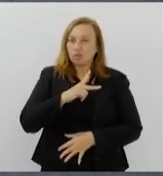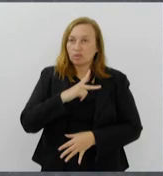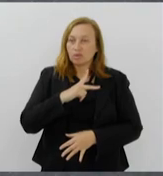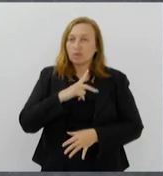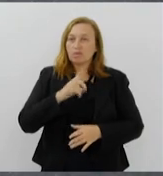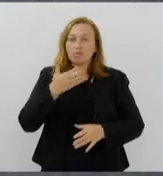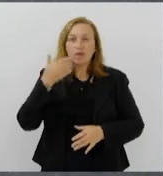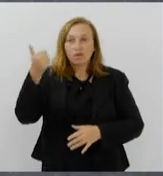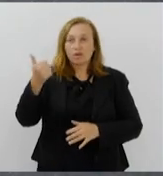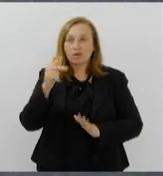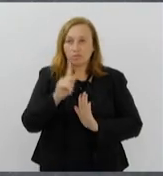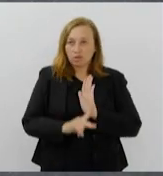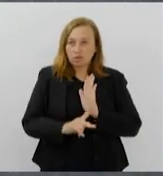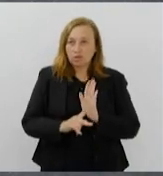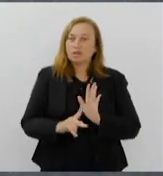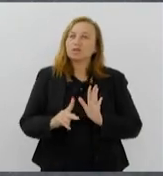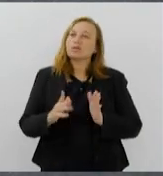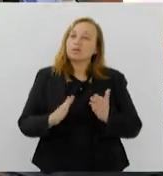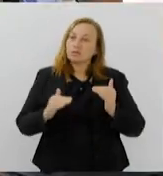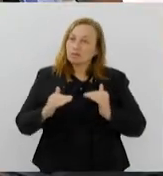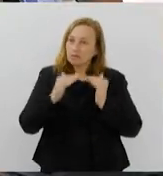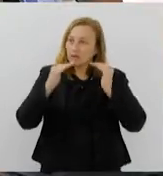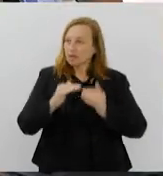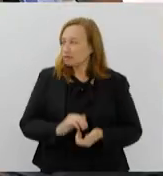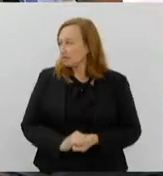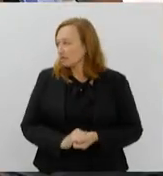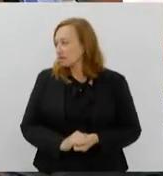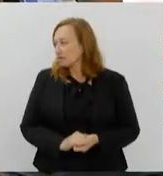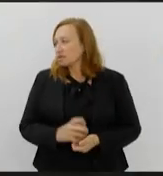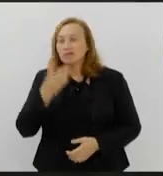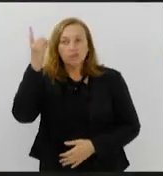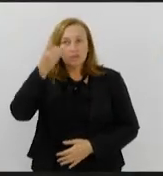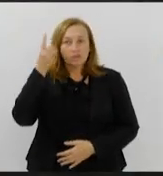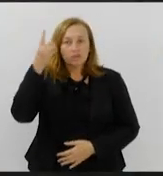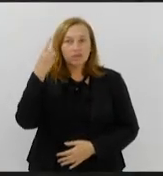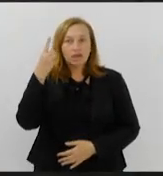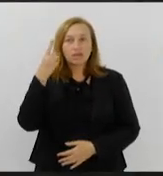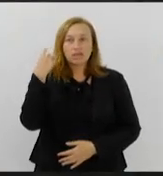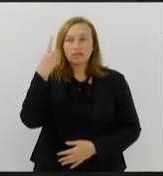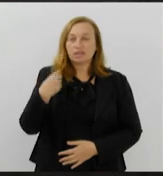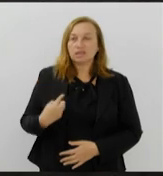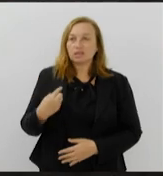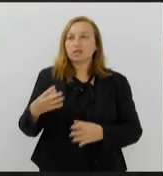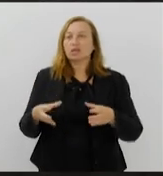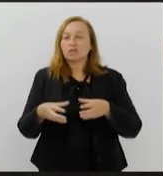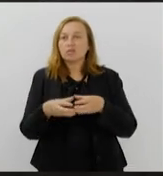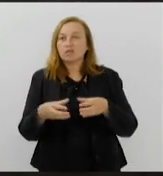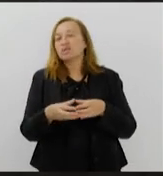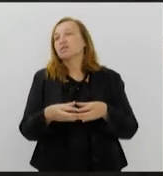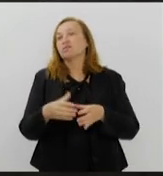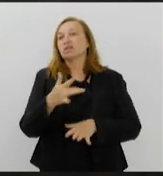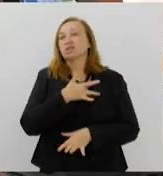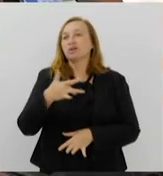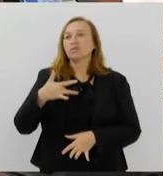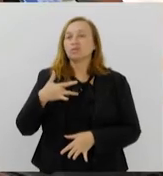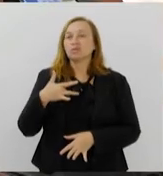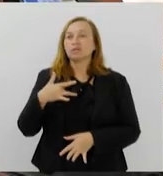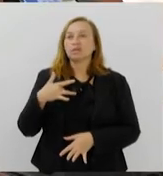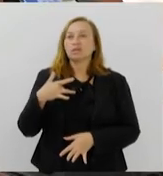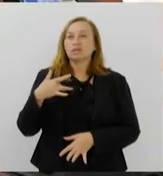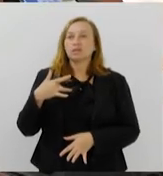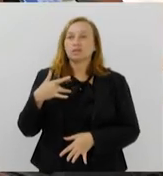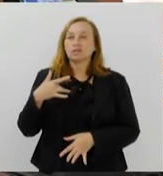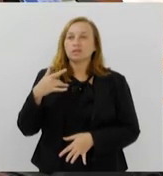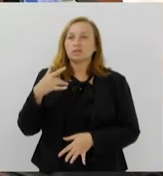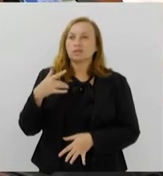aperfeiçoar o projeto. Então, no mérito, favorável. Muito obrigado, deputada Dani. Pela Comissão de Saúde, deputada... Senhor presidente, presidente.